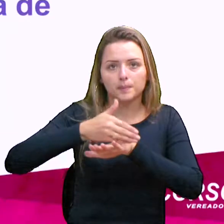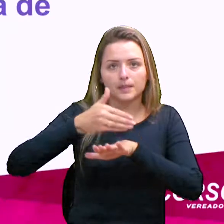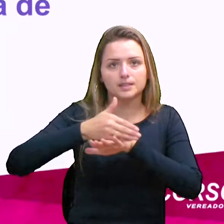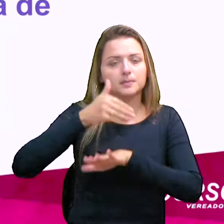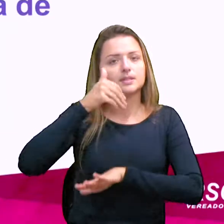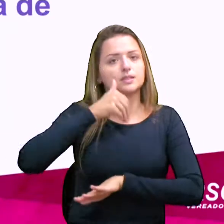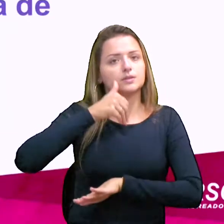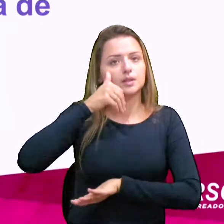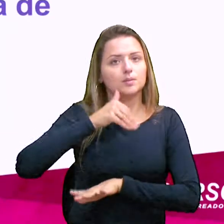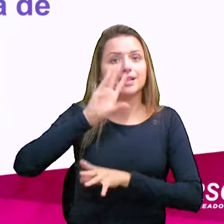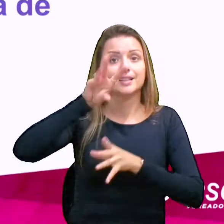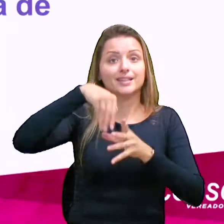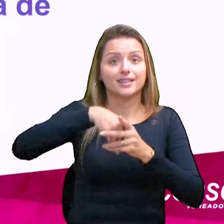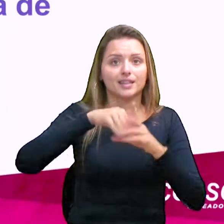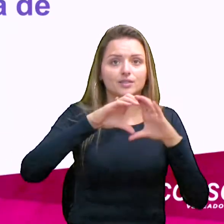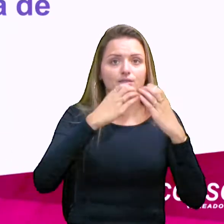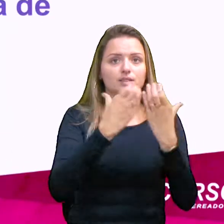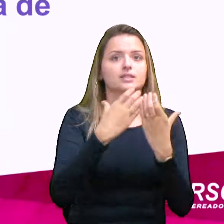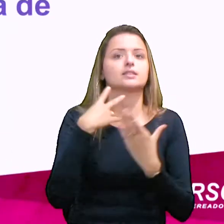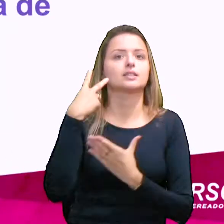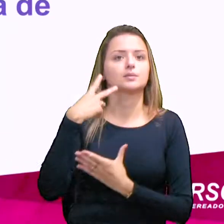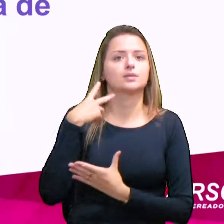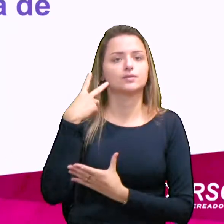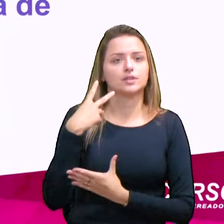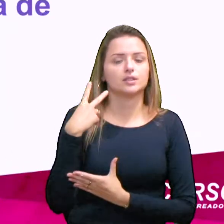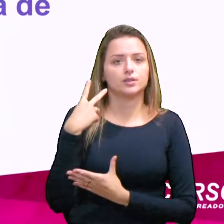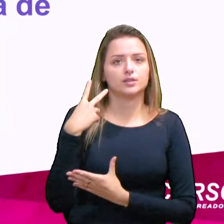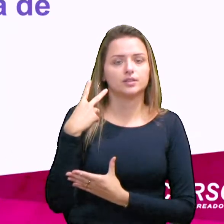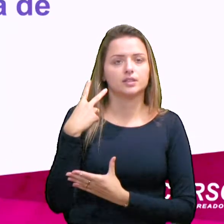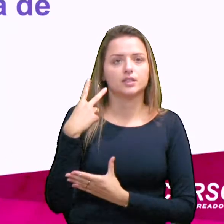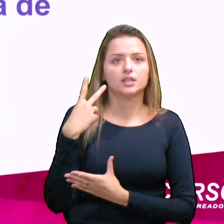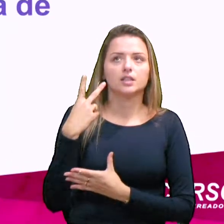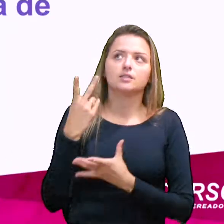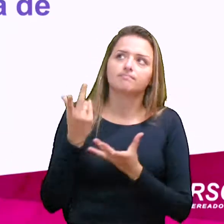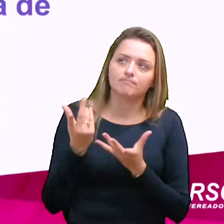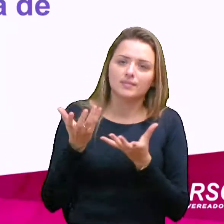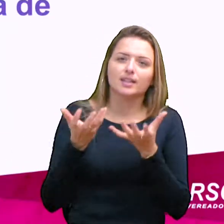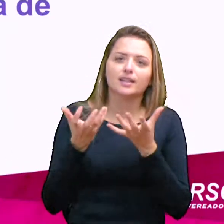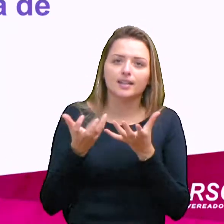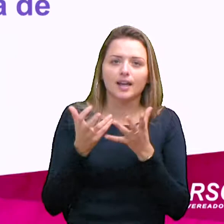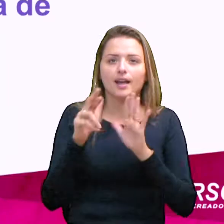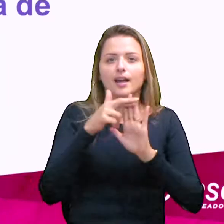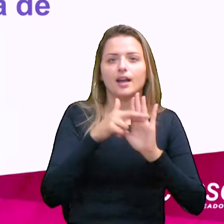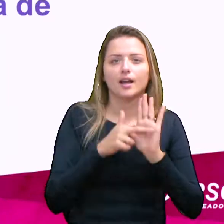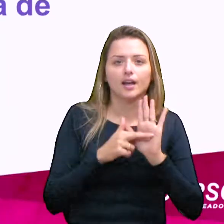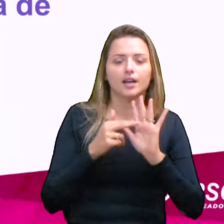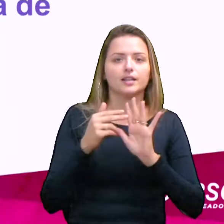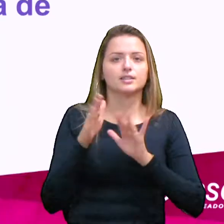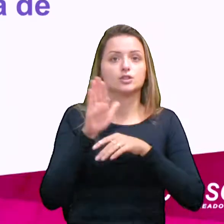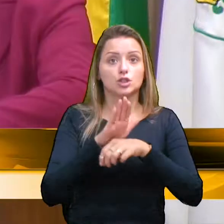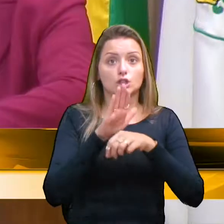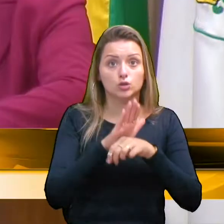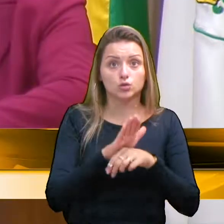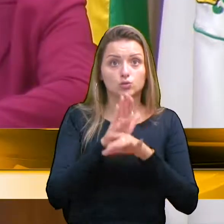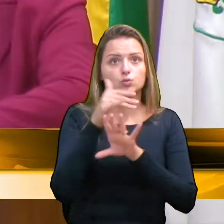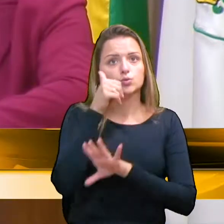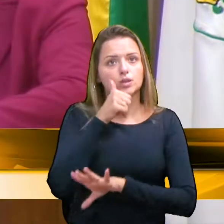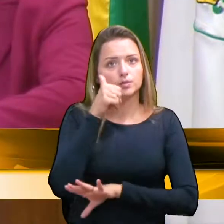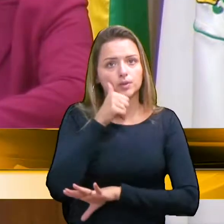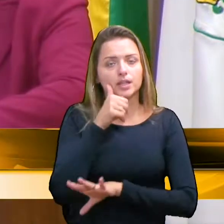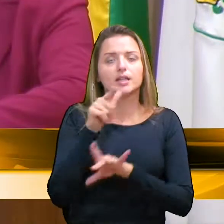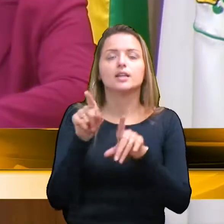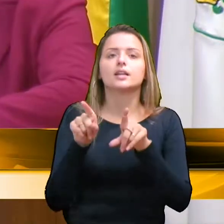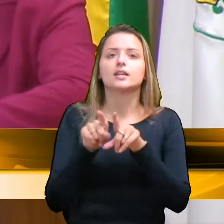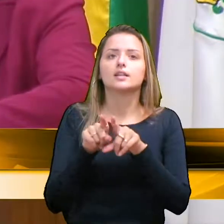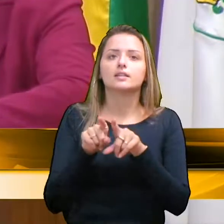feminina nos parlamentos e que busca, né, tanto políticas públicas como também a